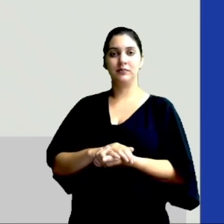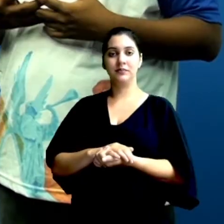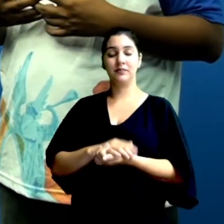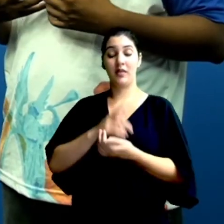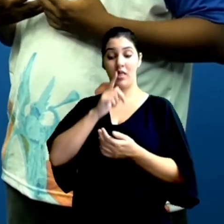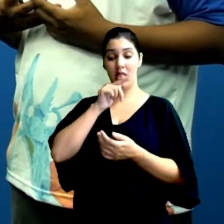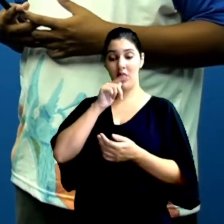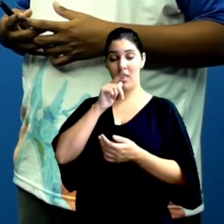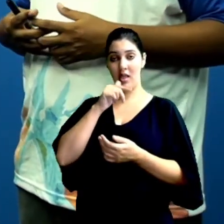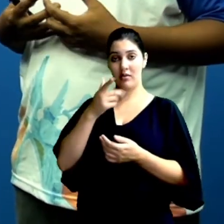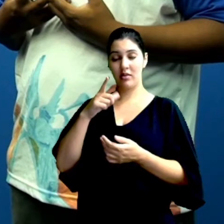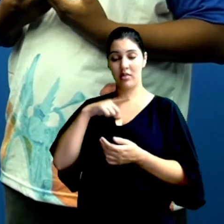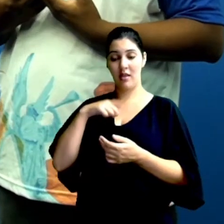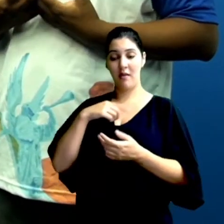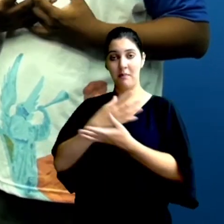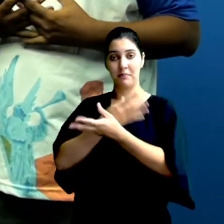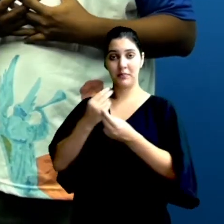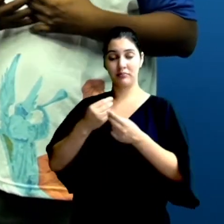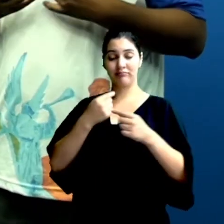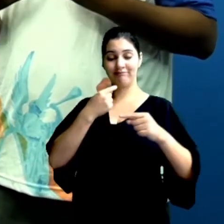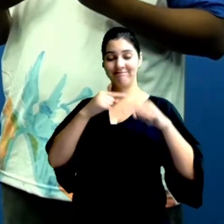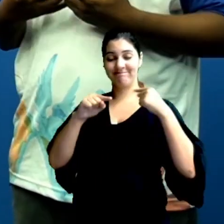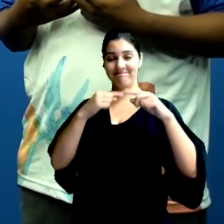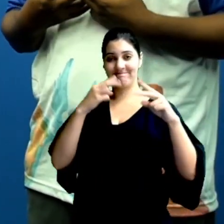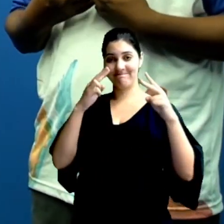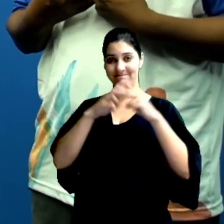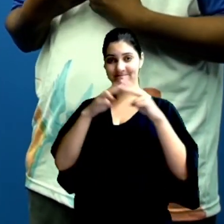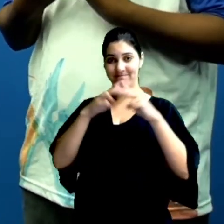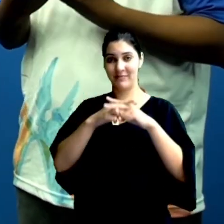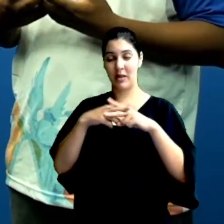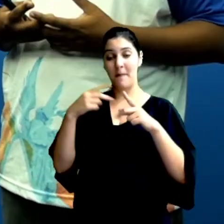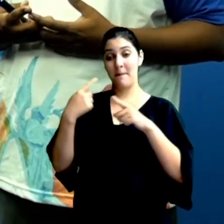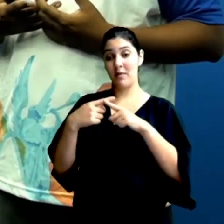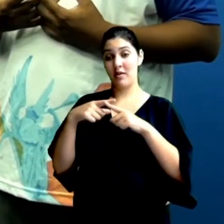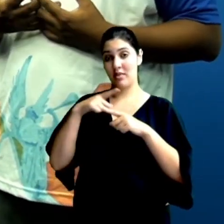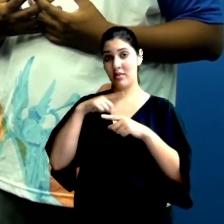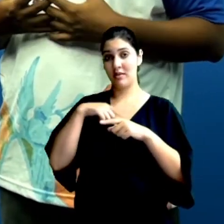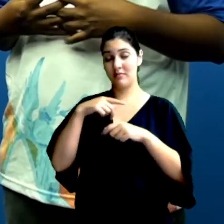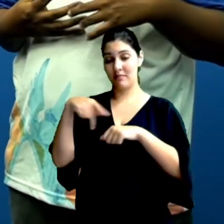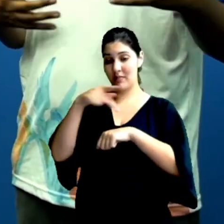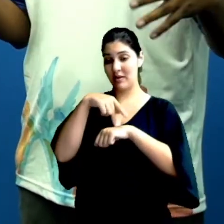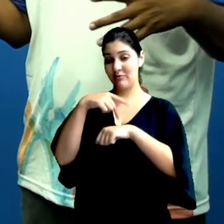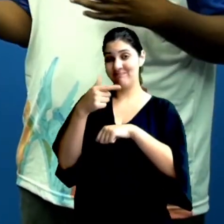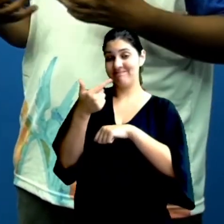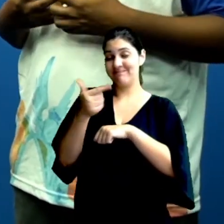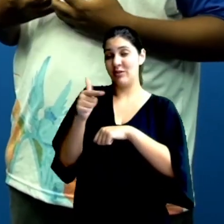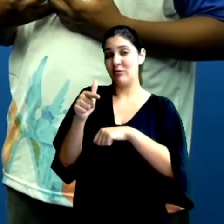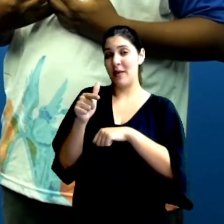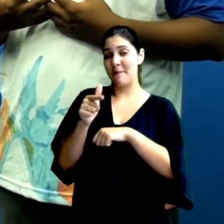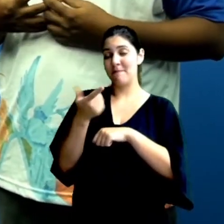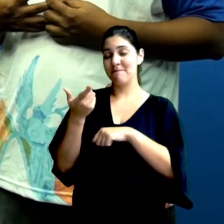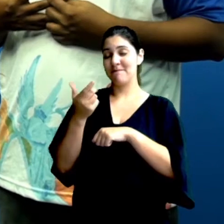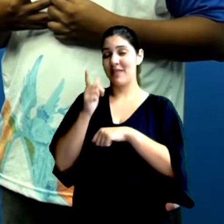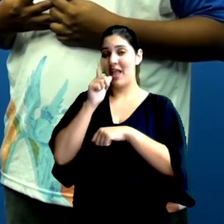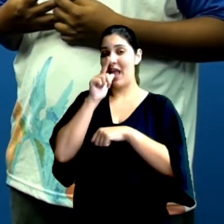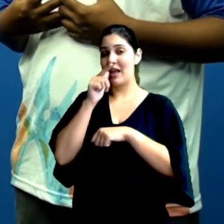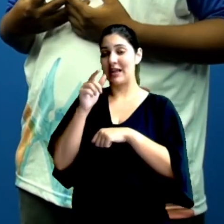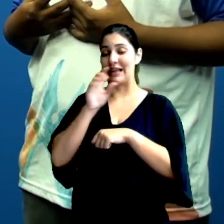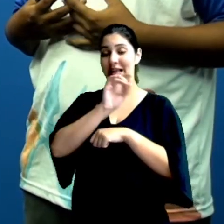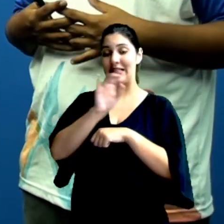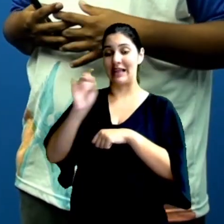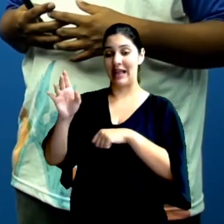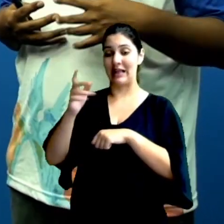da água, ela causa bastante conflito, né? Porque os países, numa região que não tem tanta disponibilidade de água, cada um que queira atender as